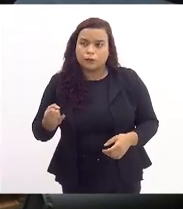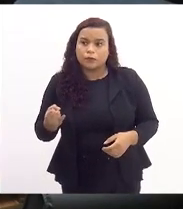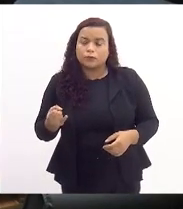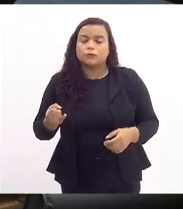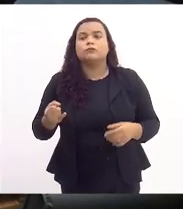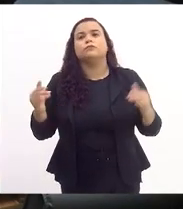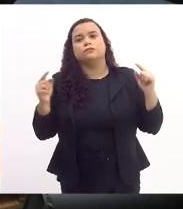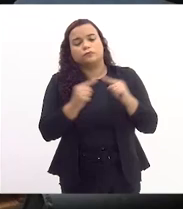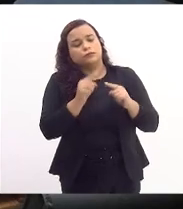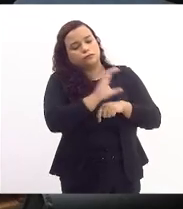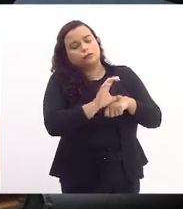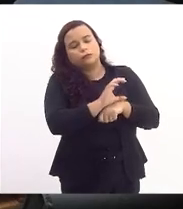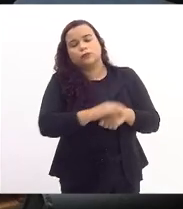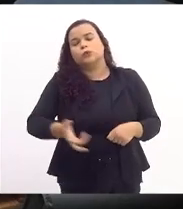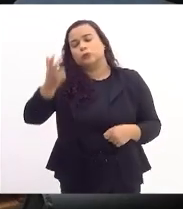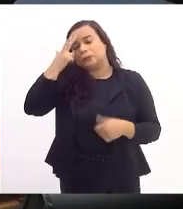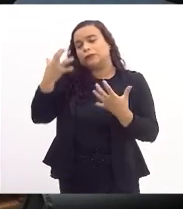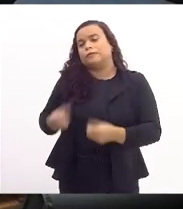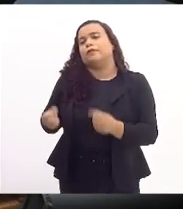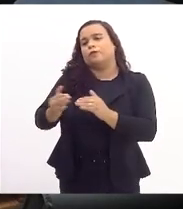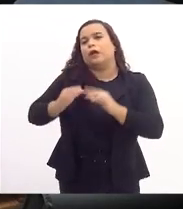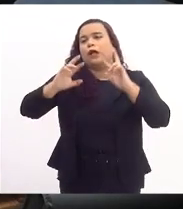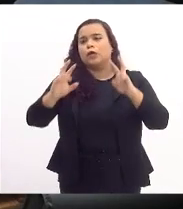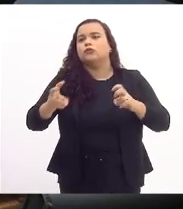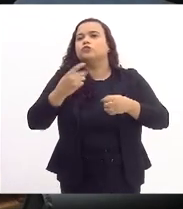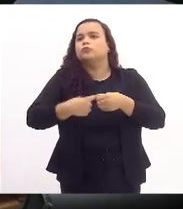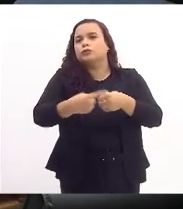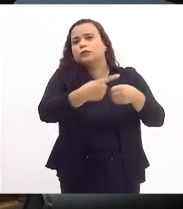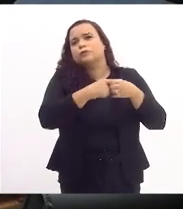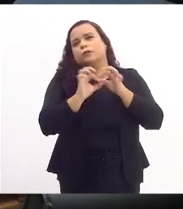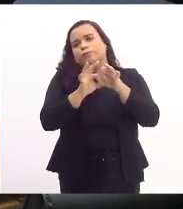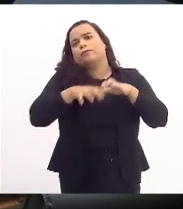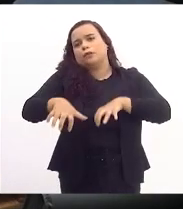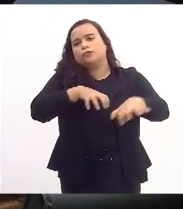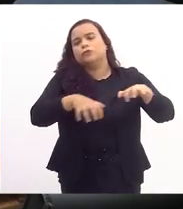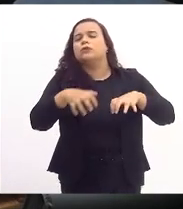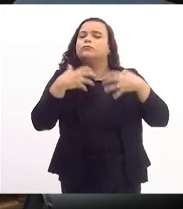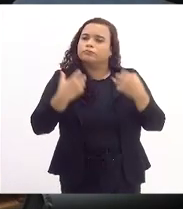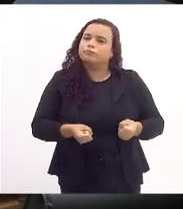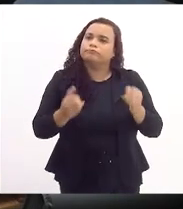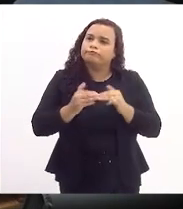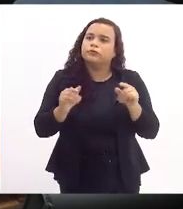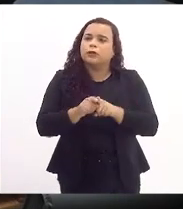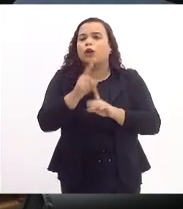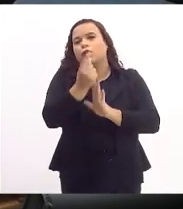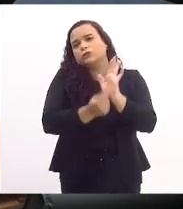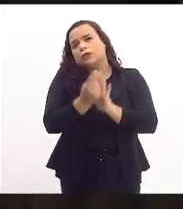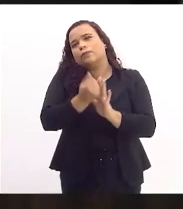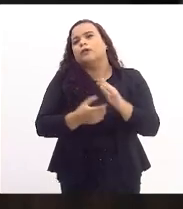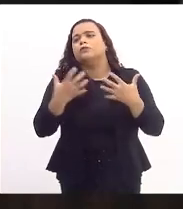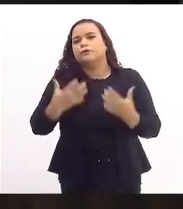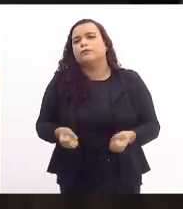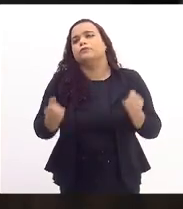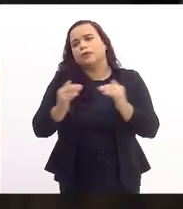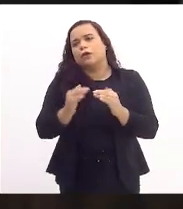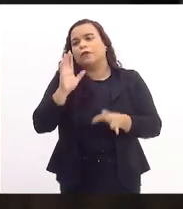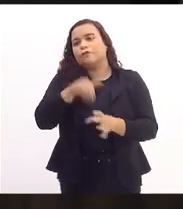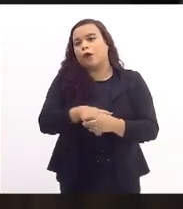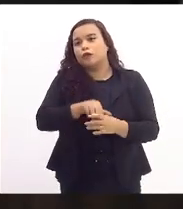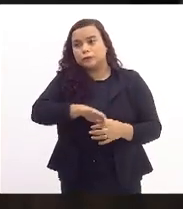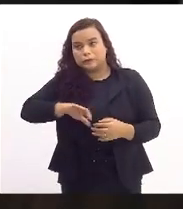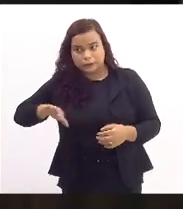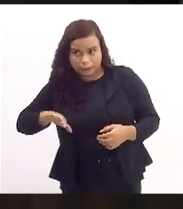Justiça pela condicionalidade cultura favorável de assuntos municipais momento Regional favorável e de orçamento favorável com voto em